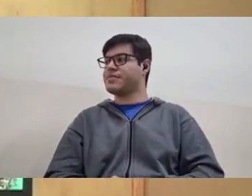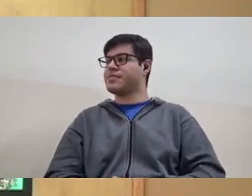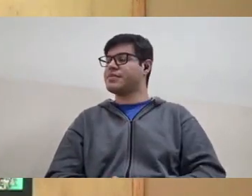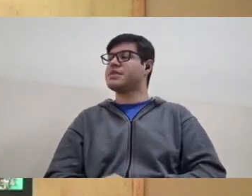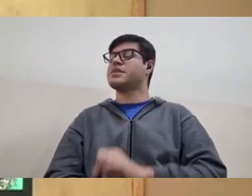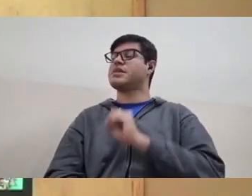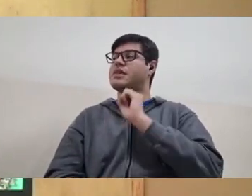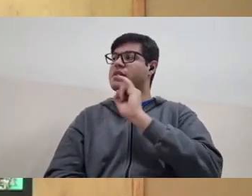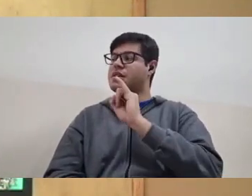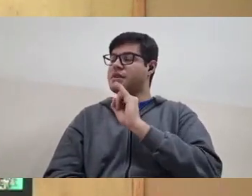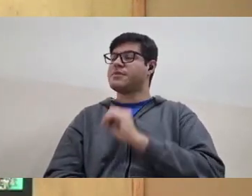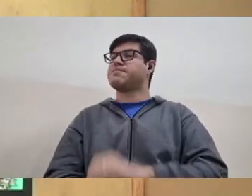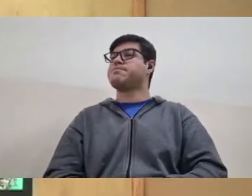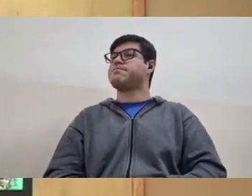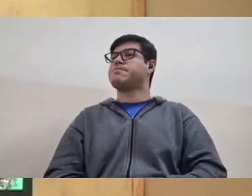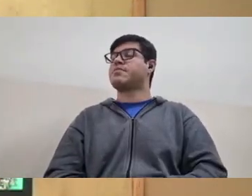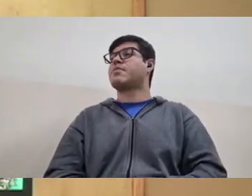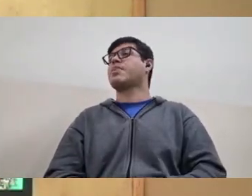de veneno.